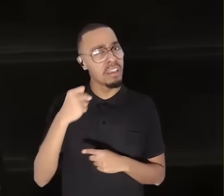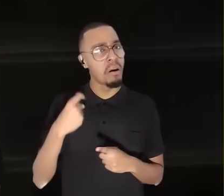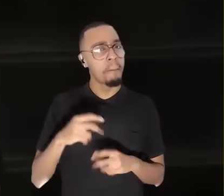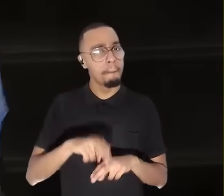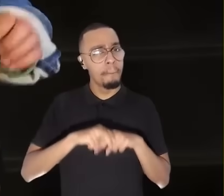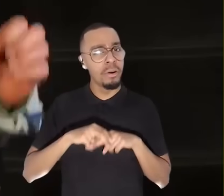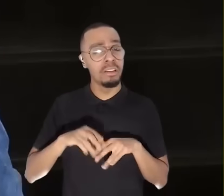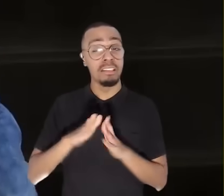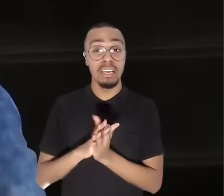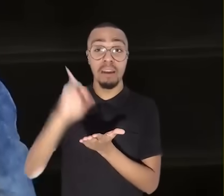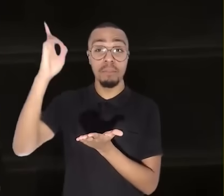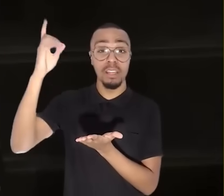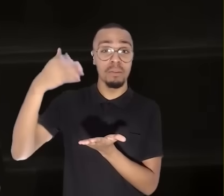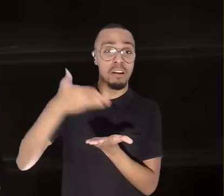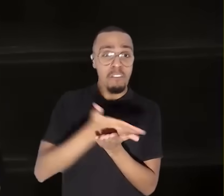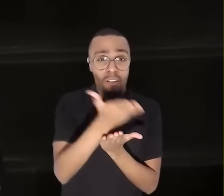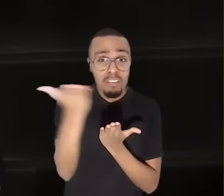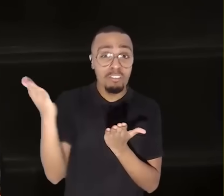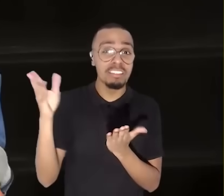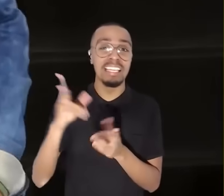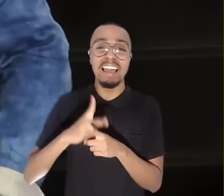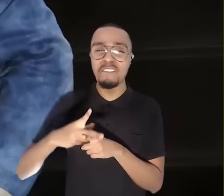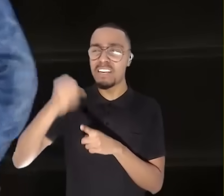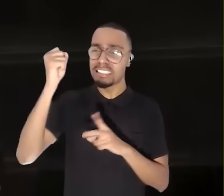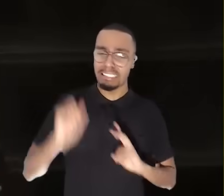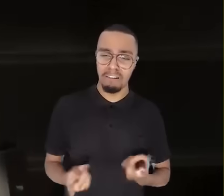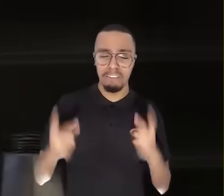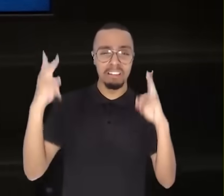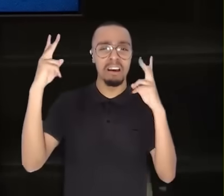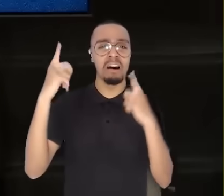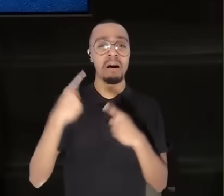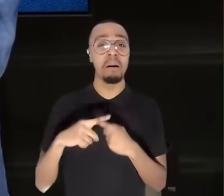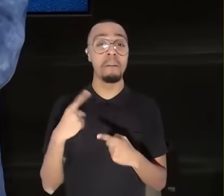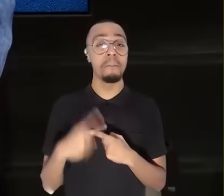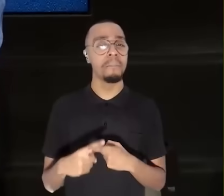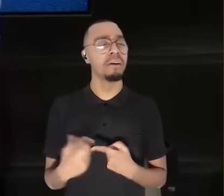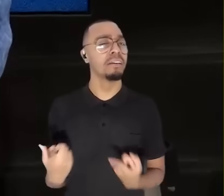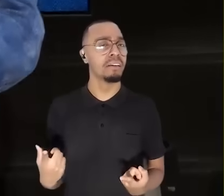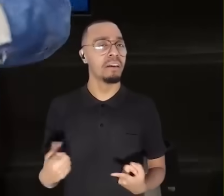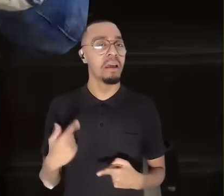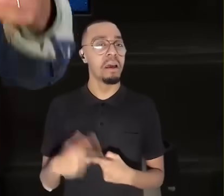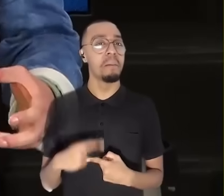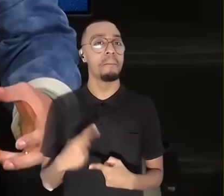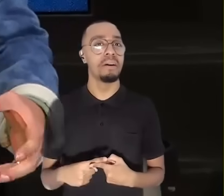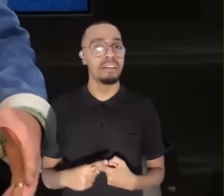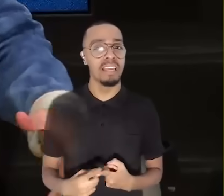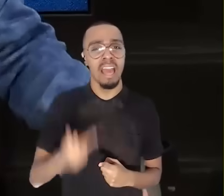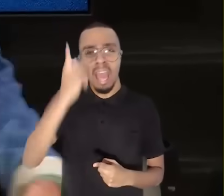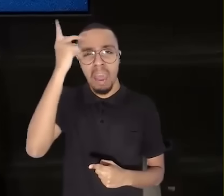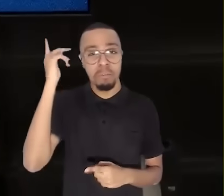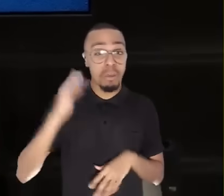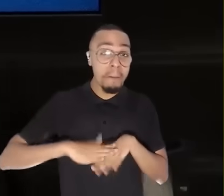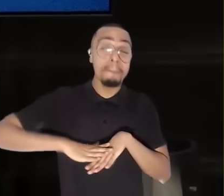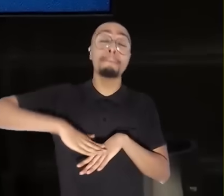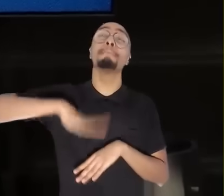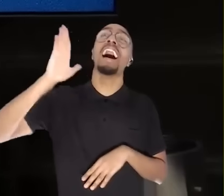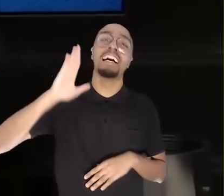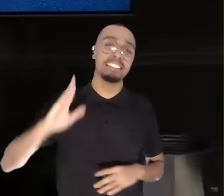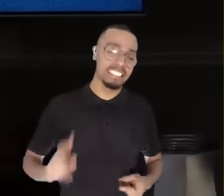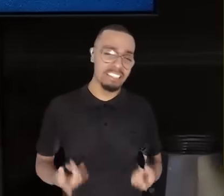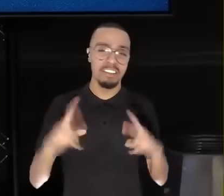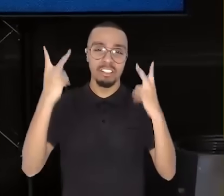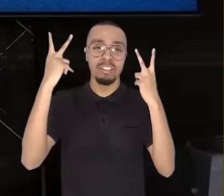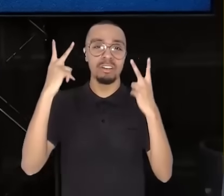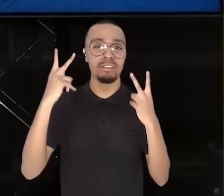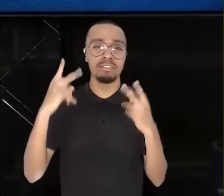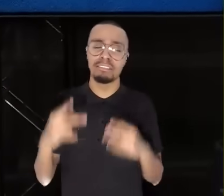que a Bíblia te chama de mais que vencedor, porque o vencedor tem que lutar para vencer. O mais que vencedor, antes da luta, ele já